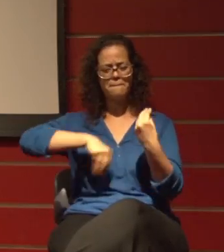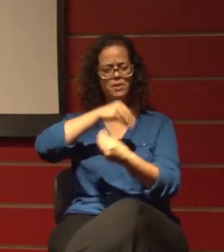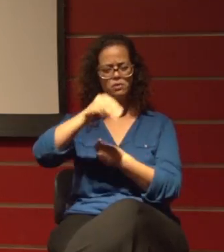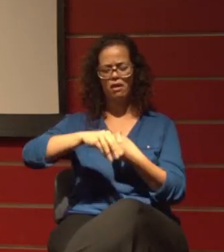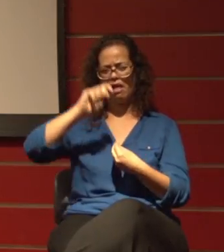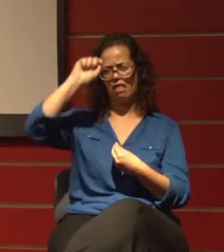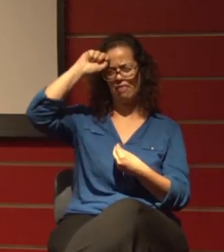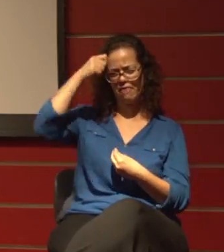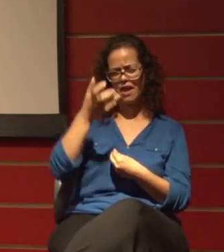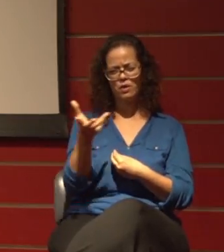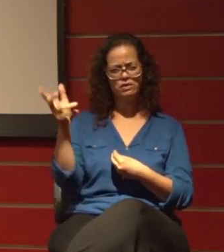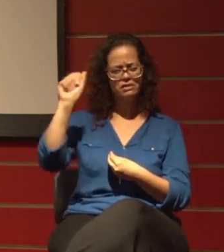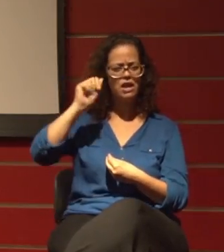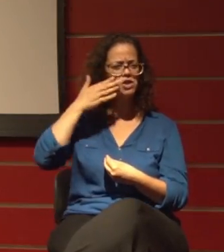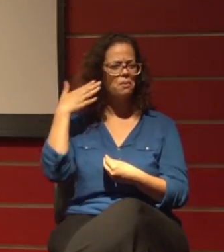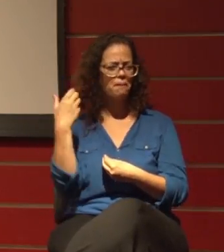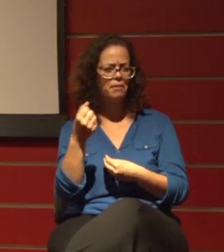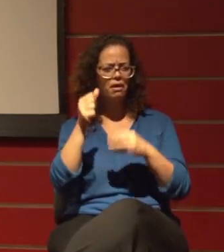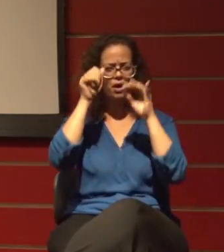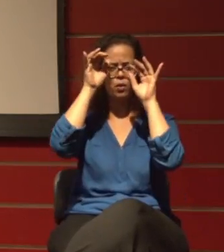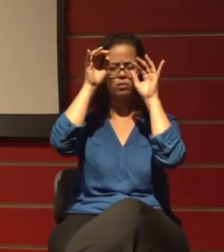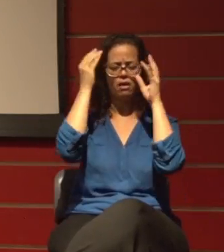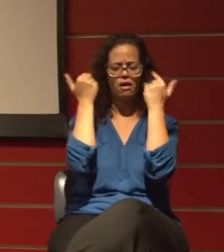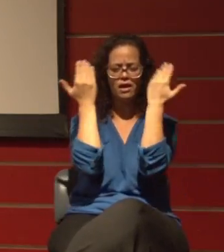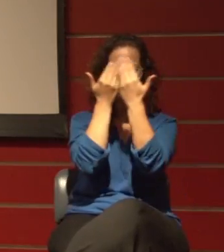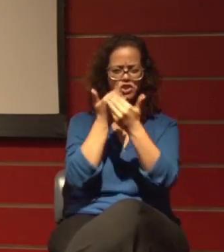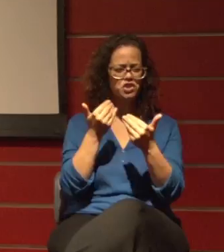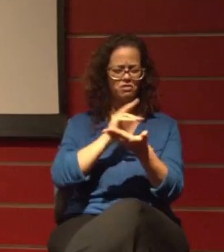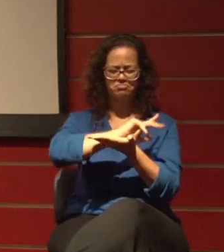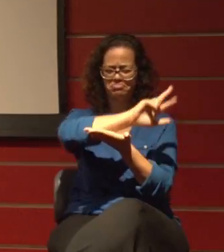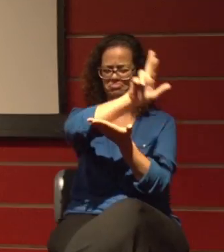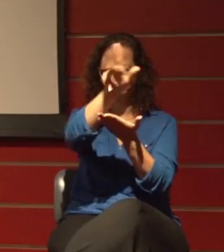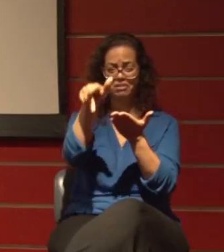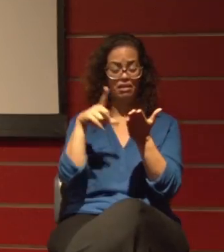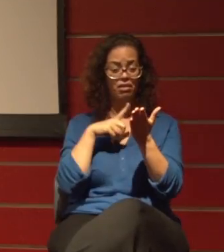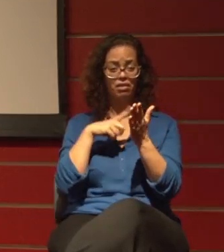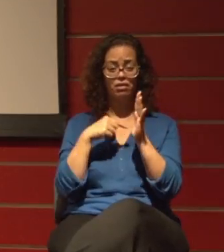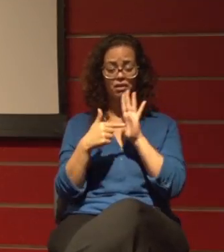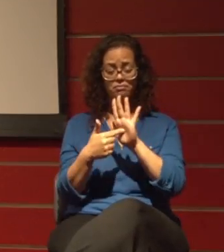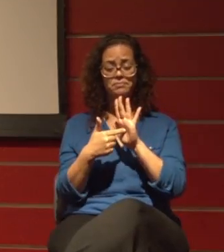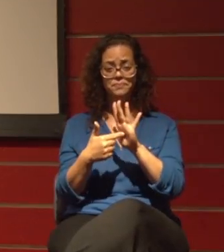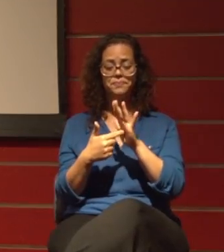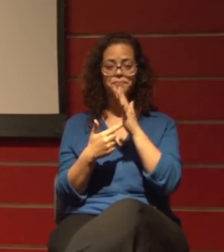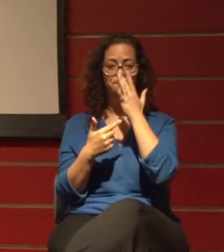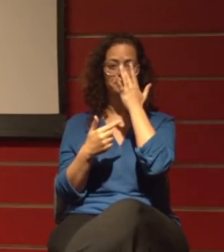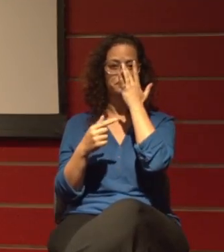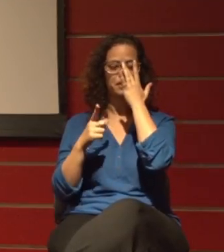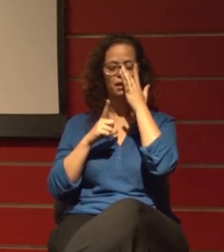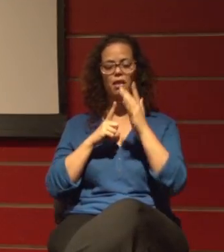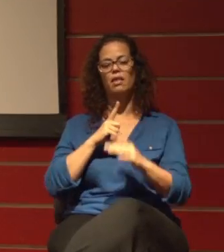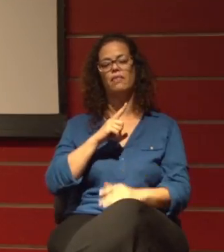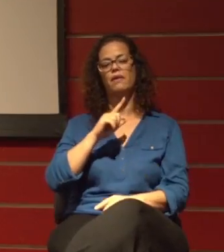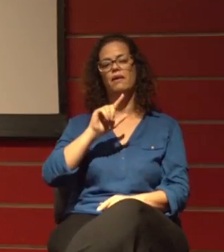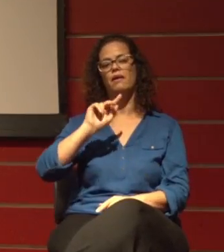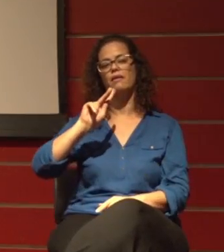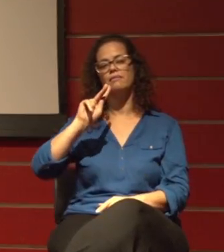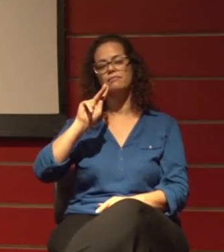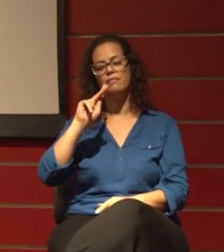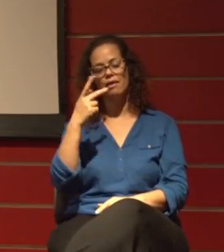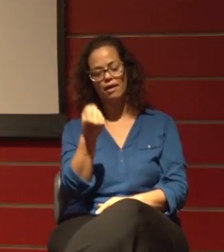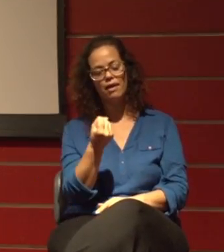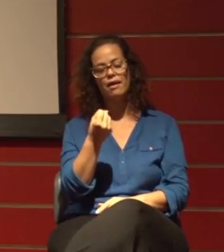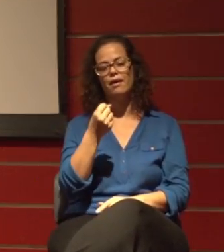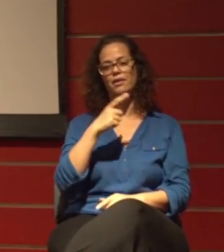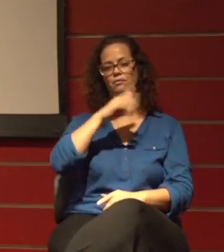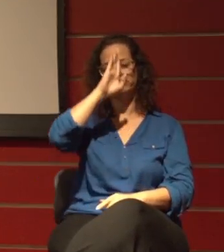negros asiáticos brancos indígenas índios tem de tudo né héteros lésbicas né tudo tudo